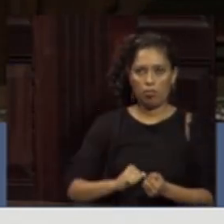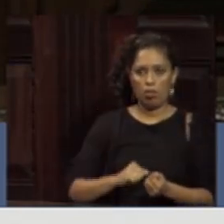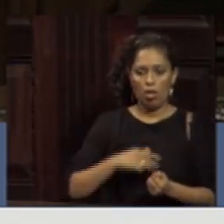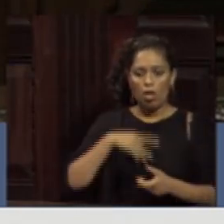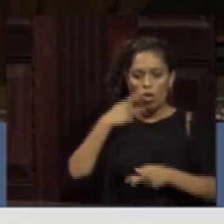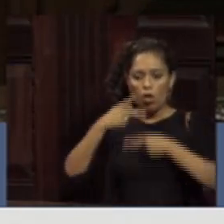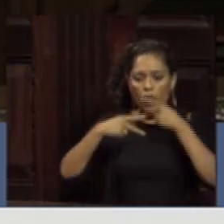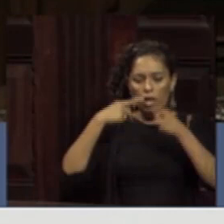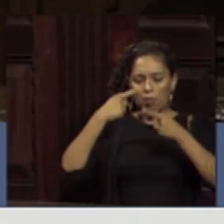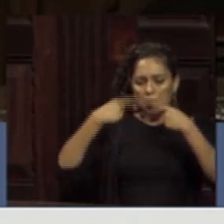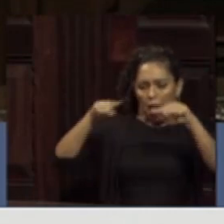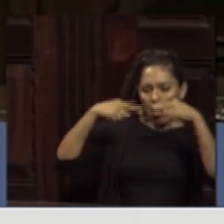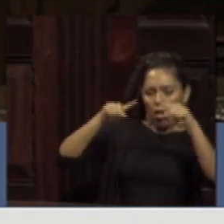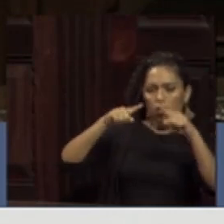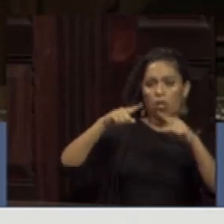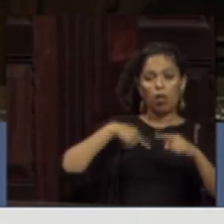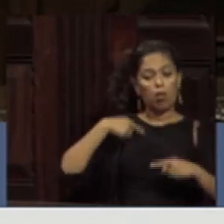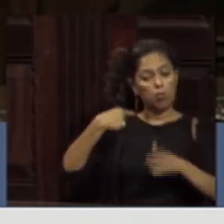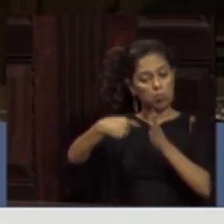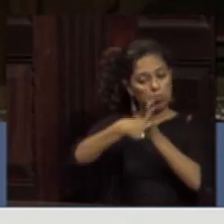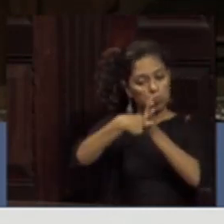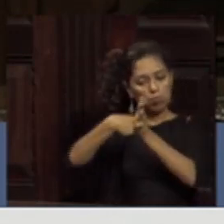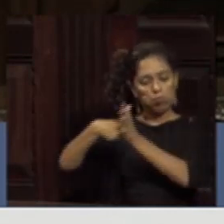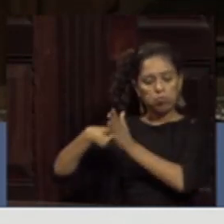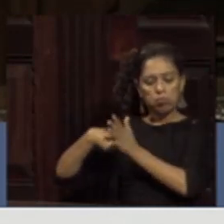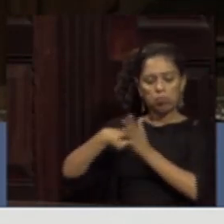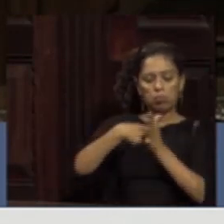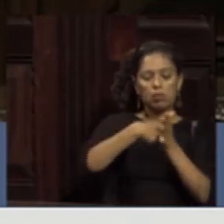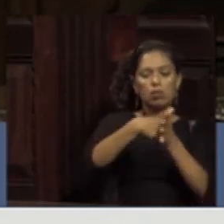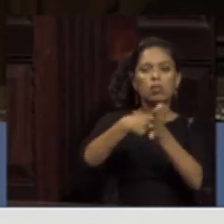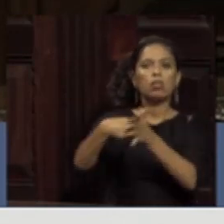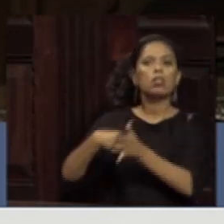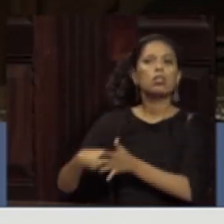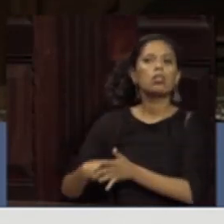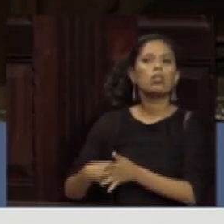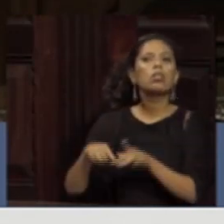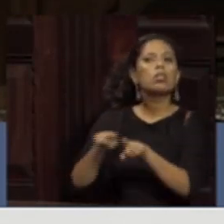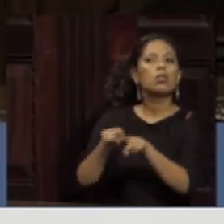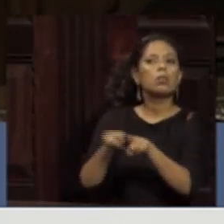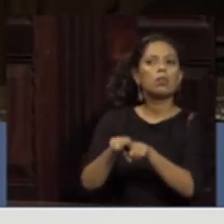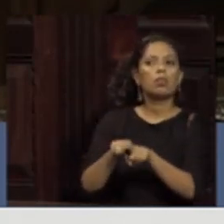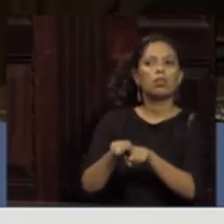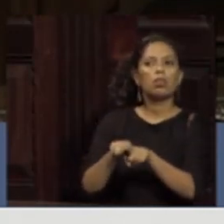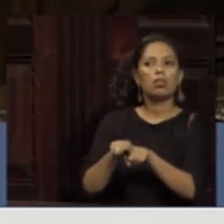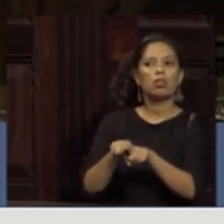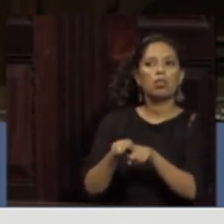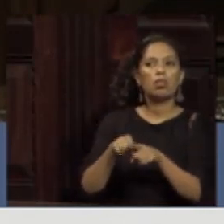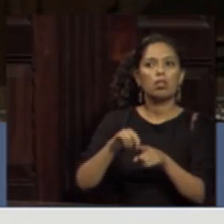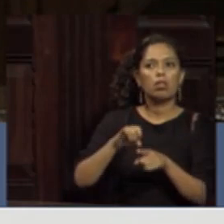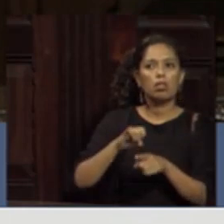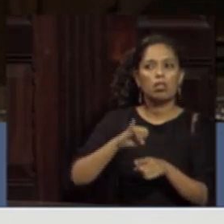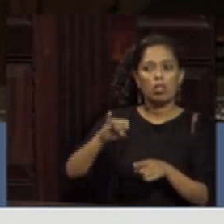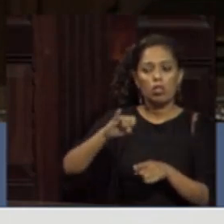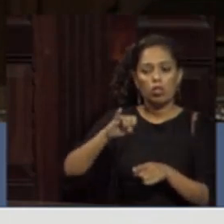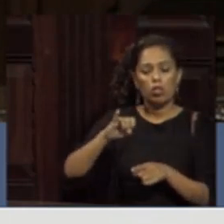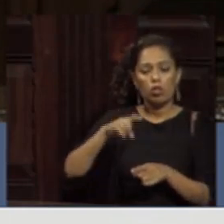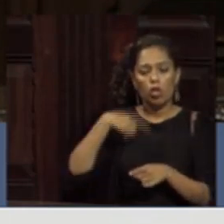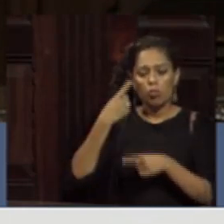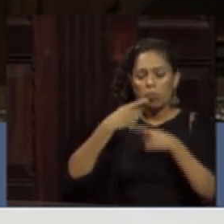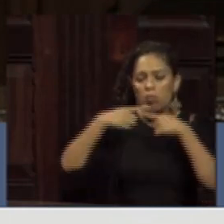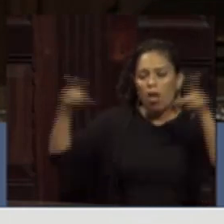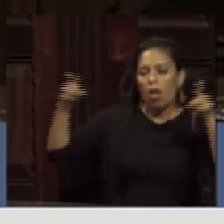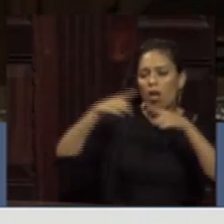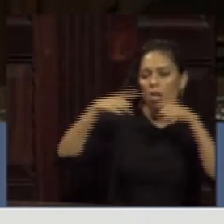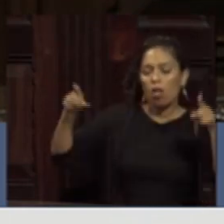e crítica, nós só temos autoridades a fazê-lo quando percebemos também que